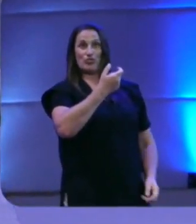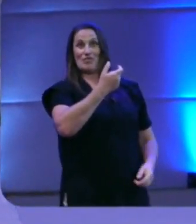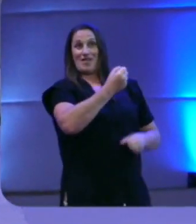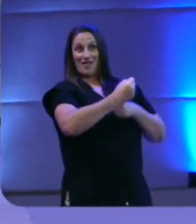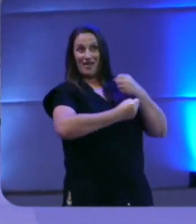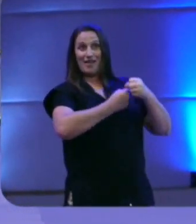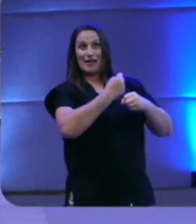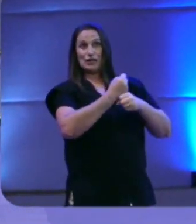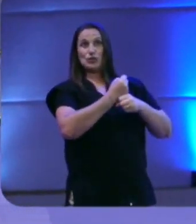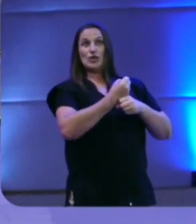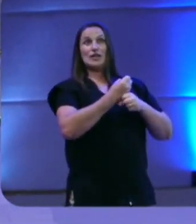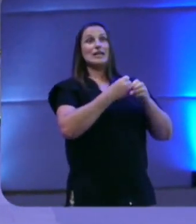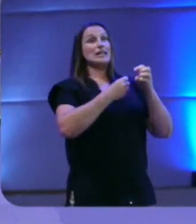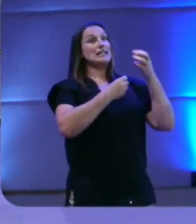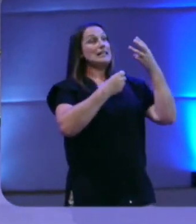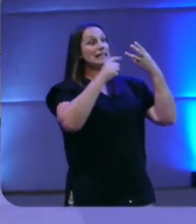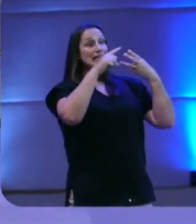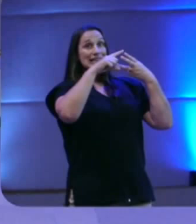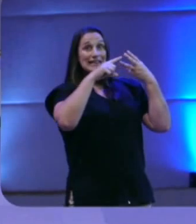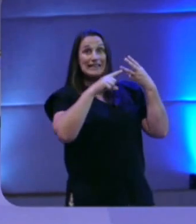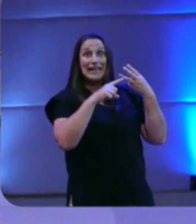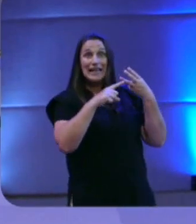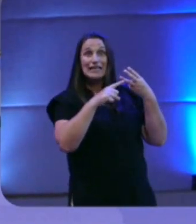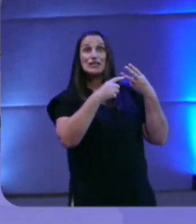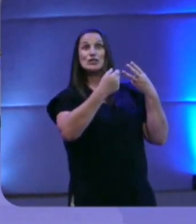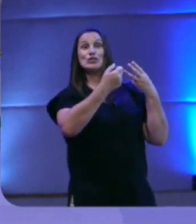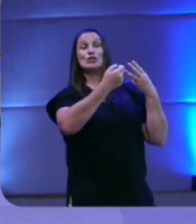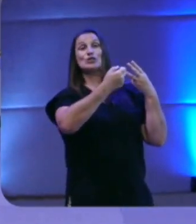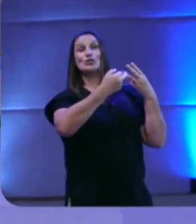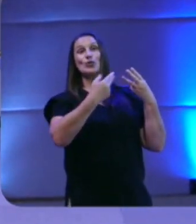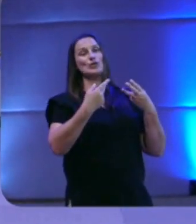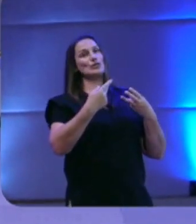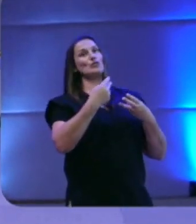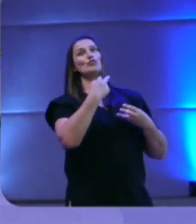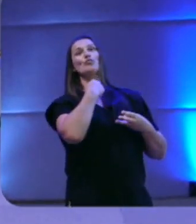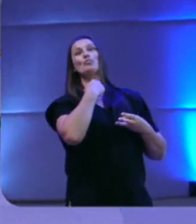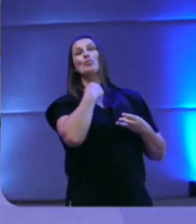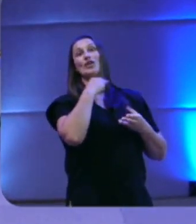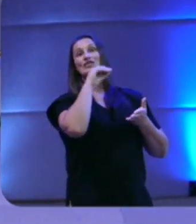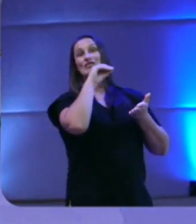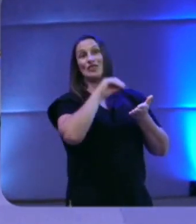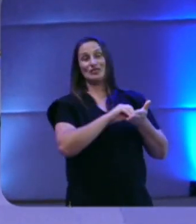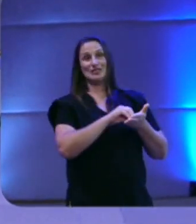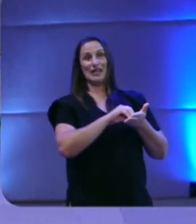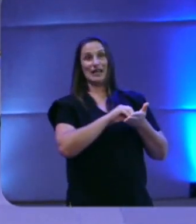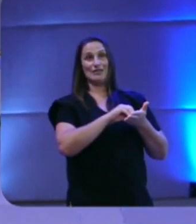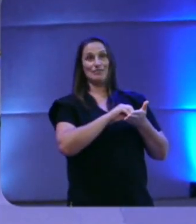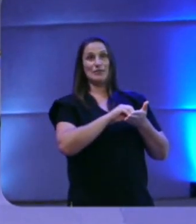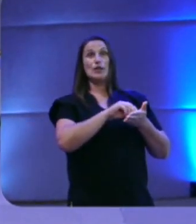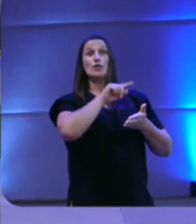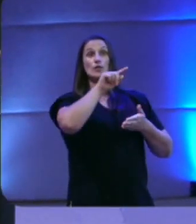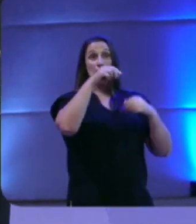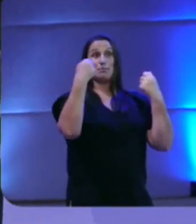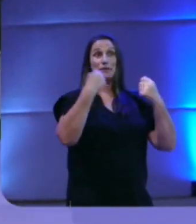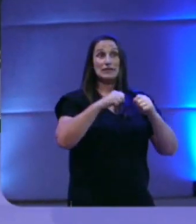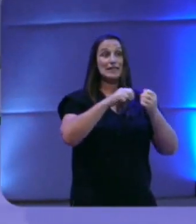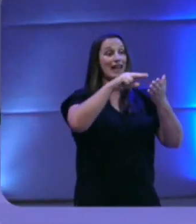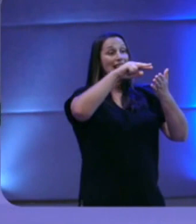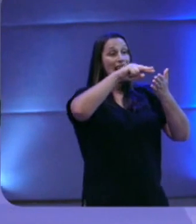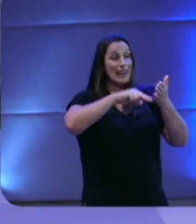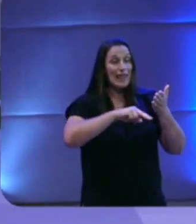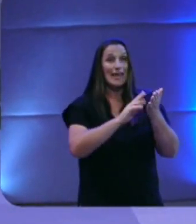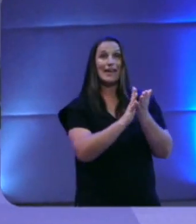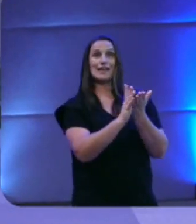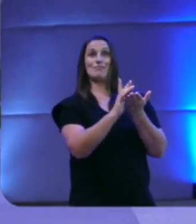sua lista se você quer viver os planos de Deus em 2020 na sua vida. Você precisa ler a palavra de Deus, ler a